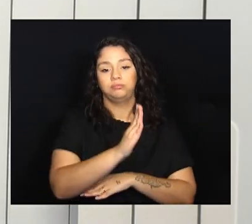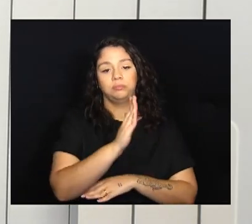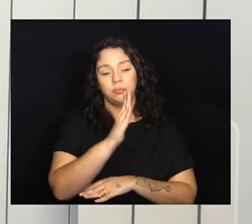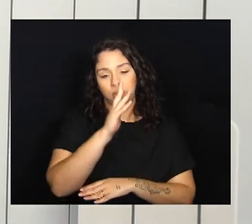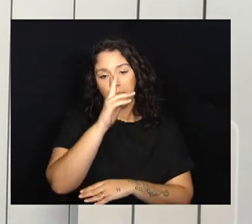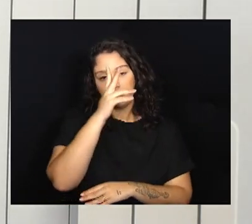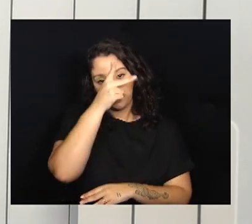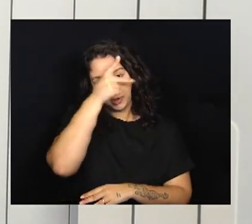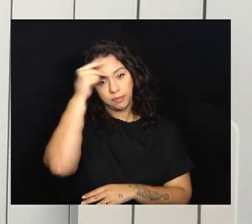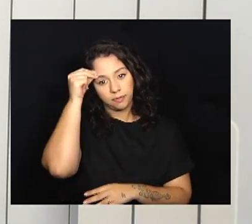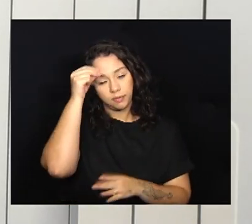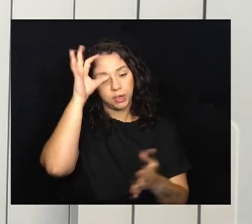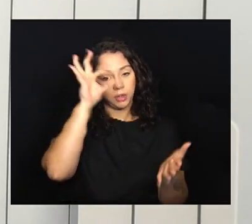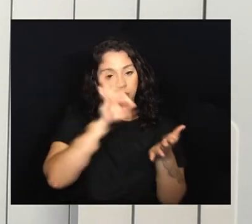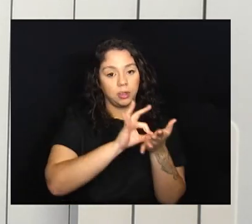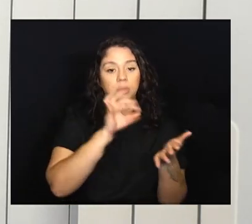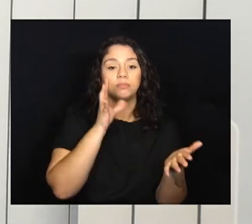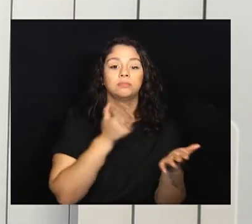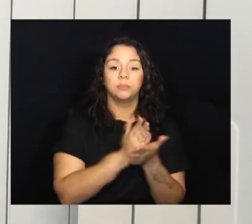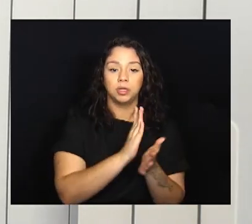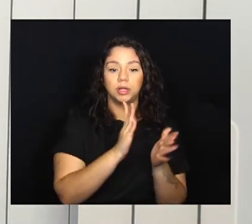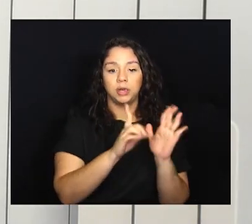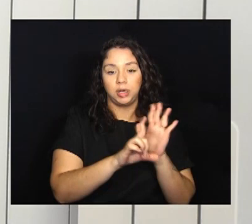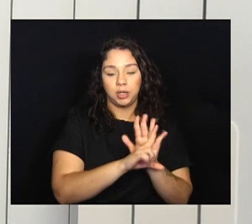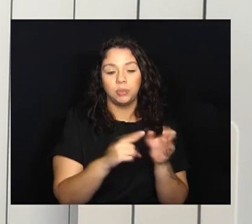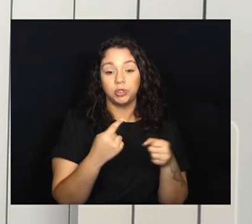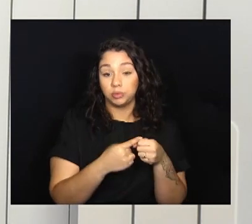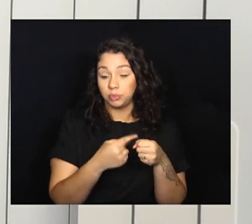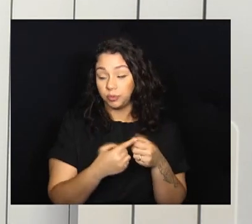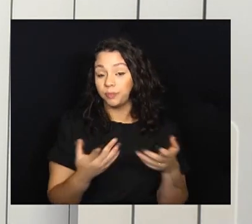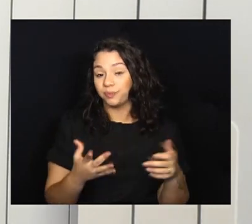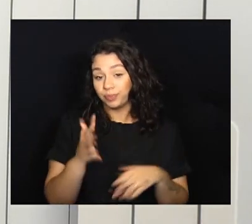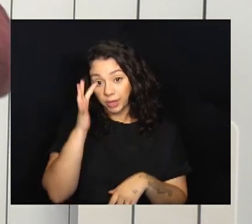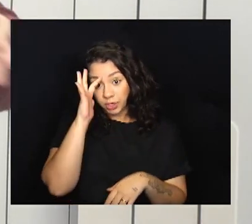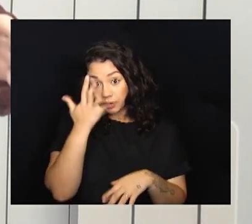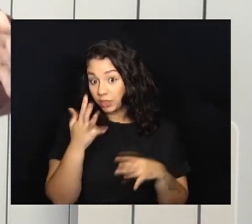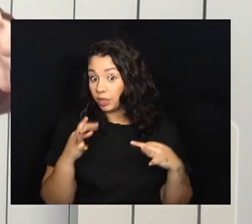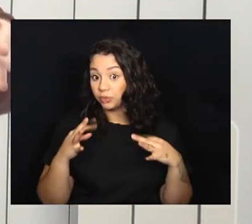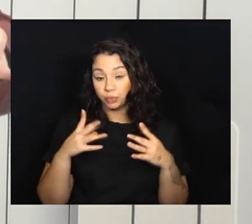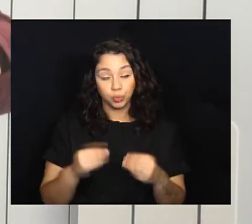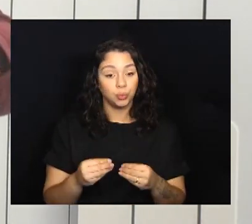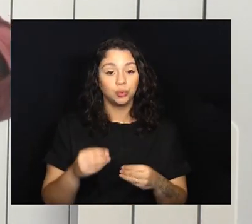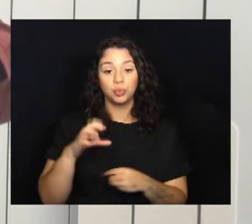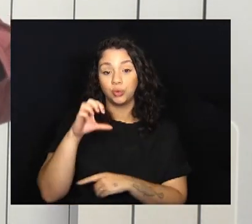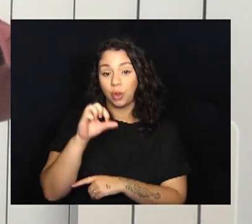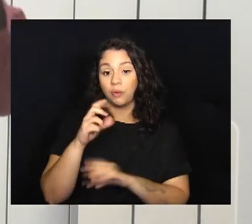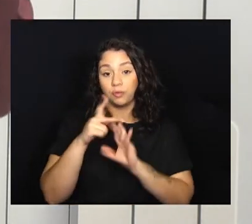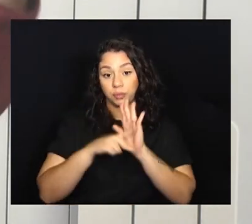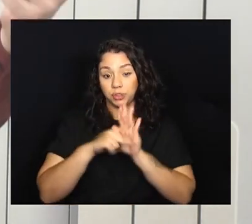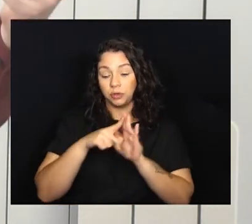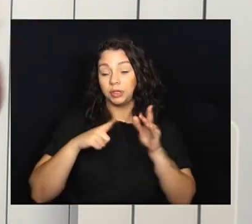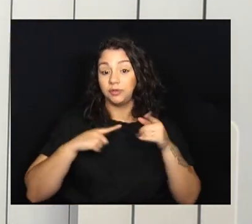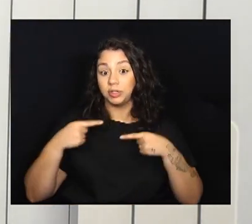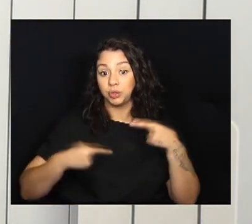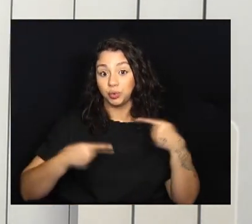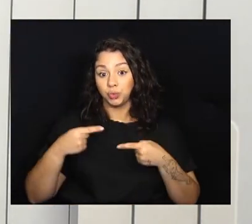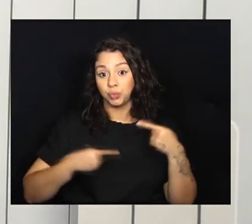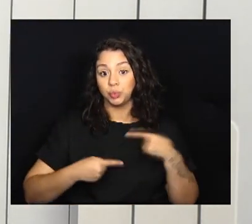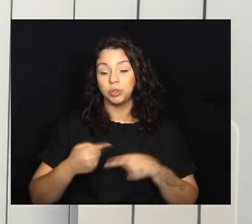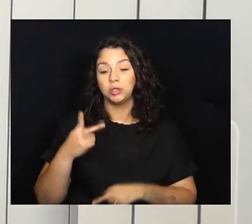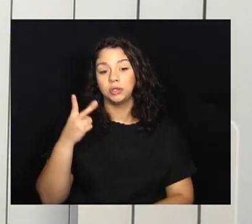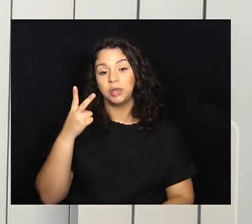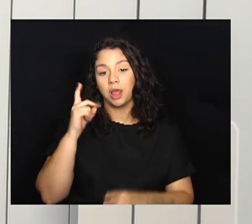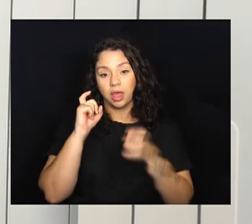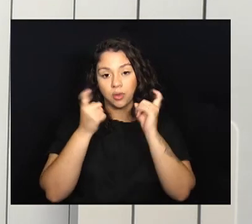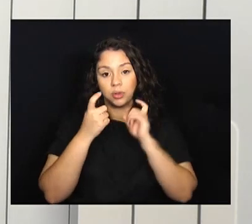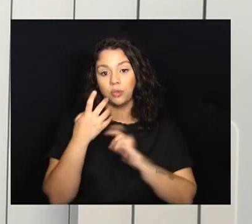para se tornarem leis municipais. Resultado completo dos 9 projetos que foram discutidos na 45ª